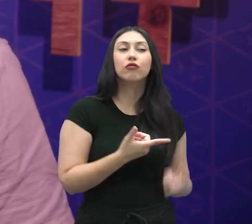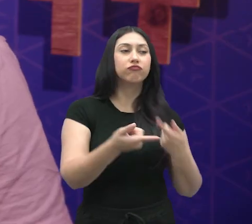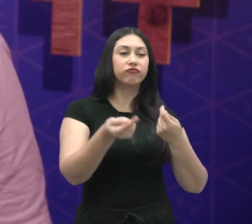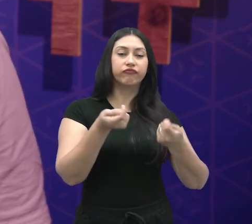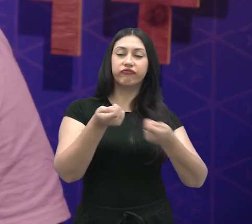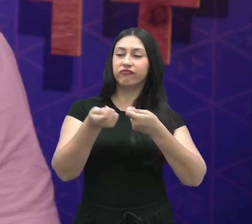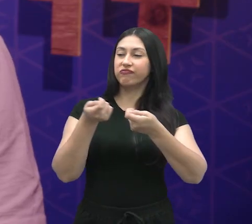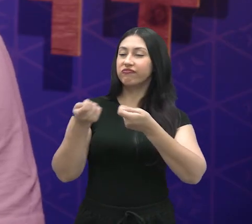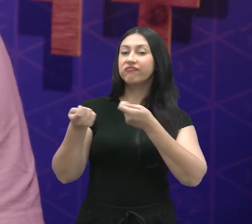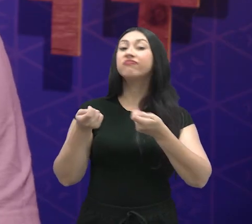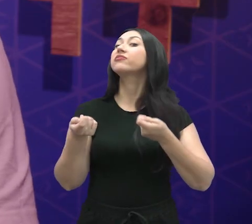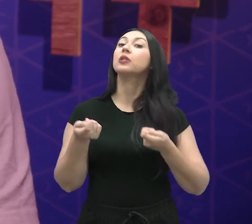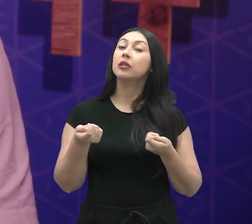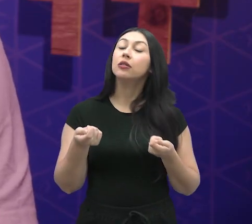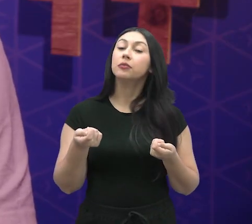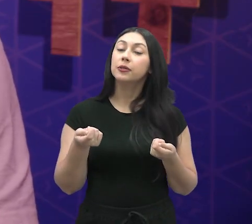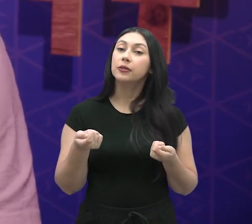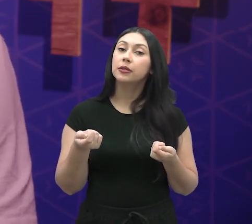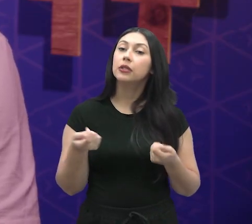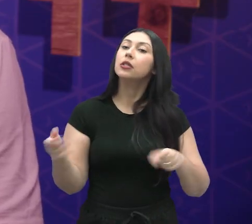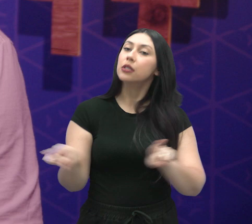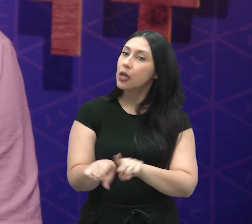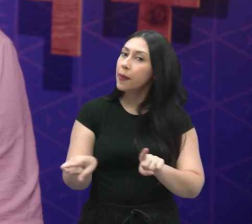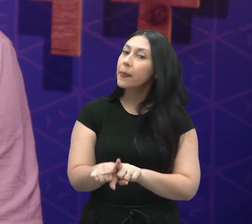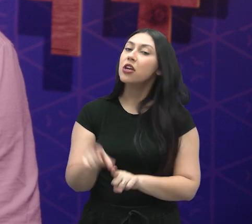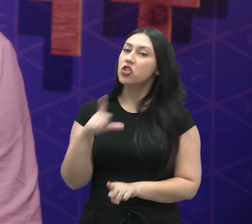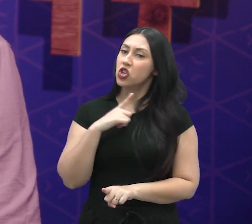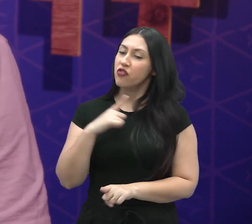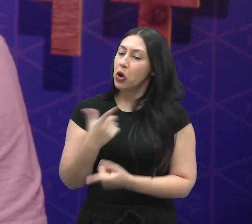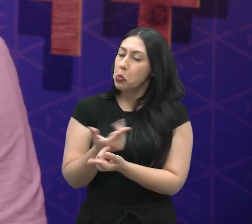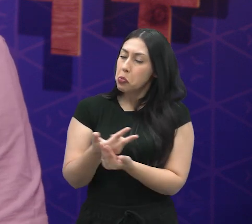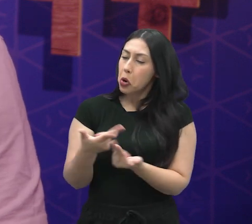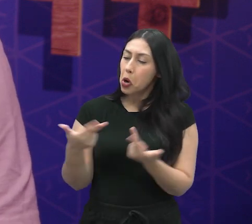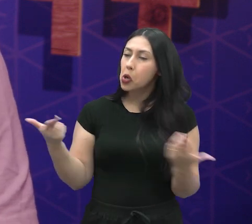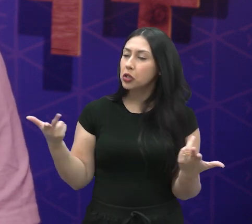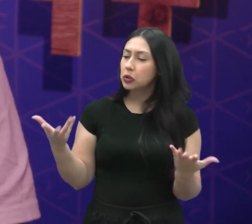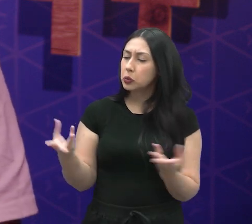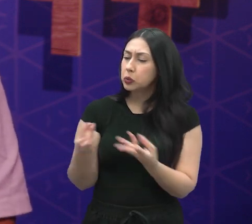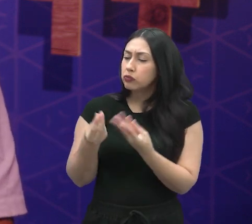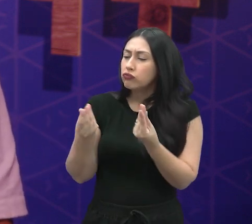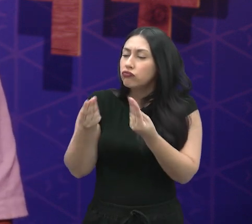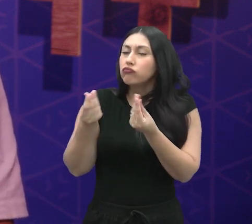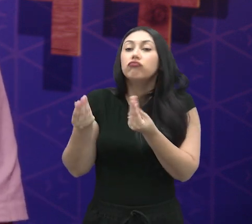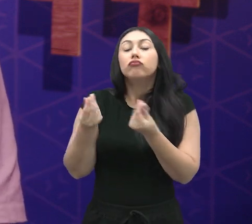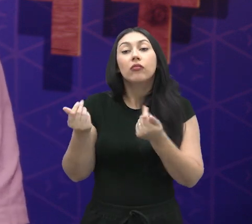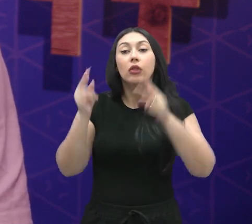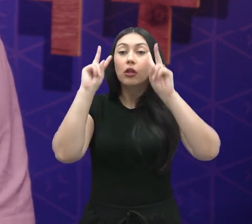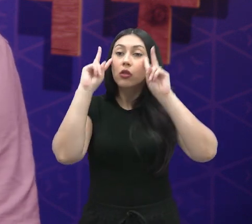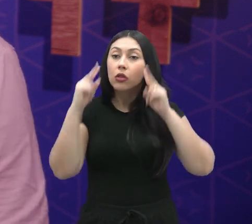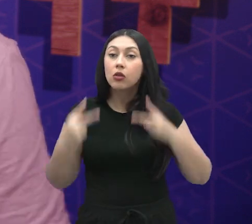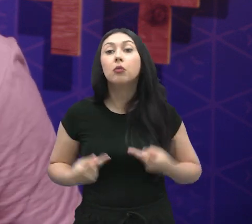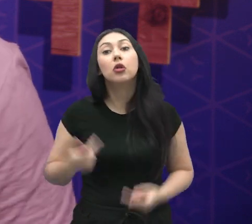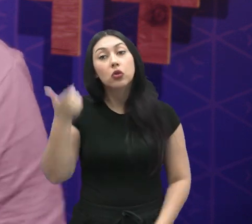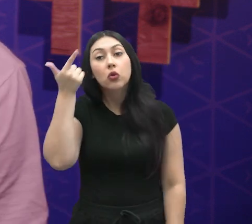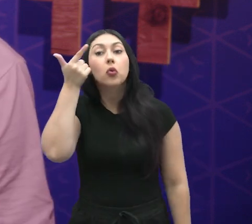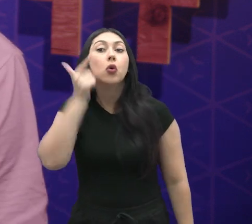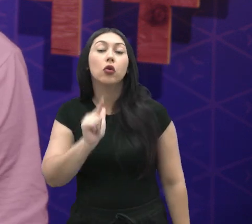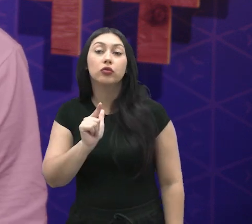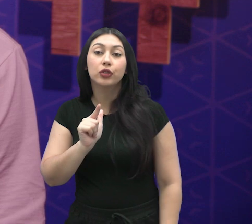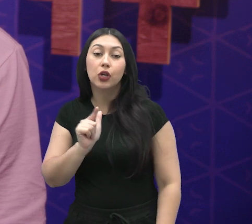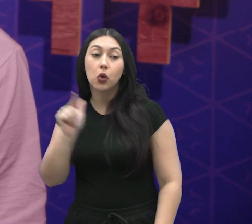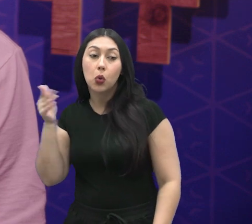Uhum. Então, assim, e tiveram coisas rebuscadas. Então, os seres humanos chegaram